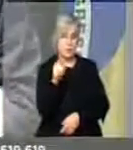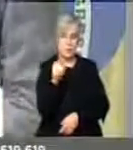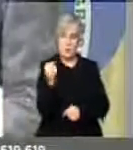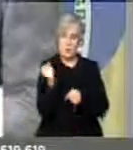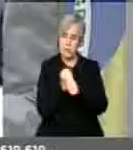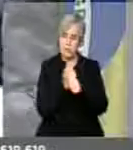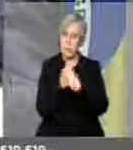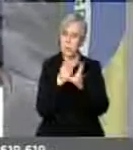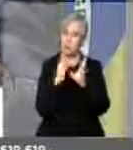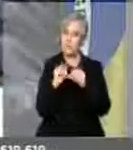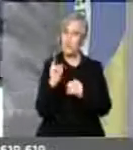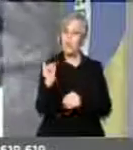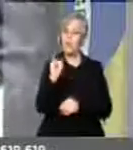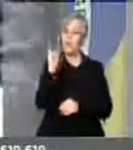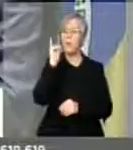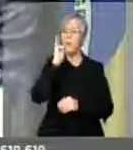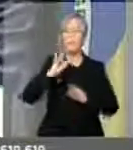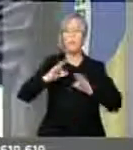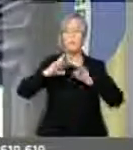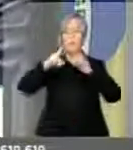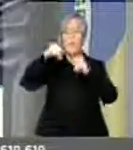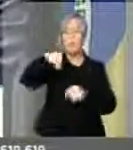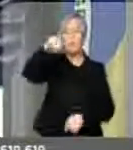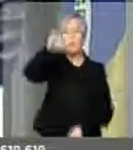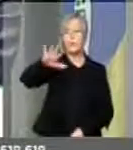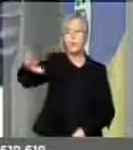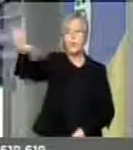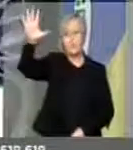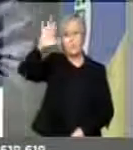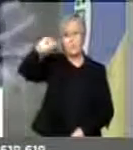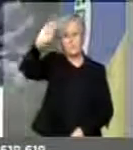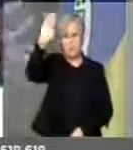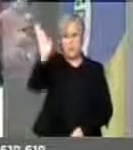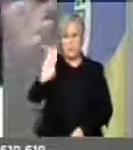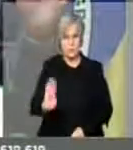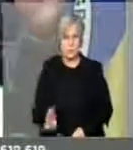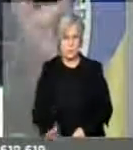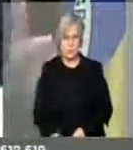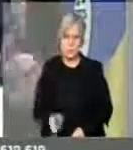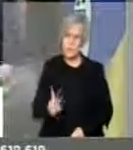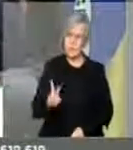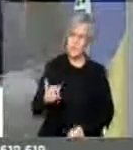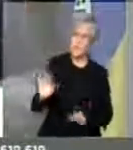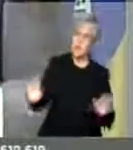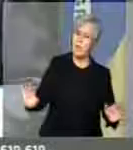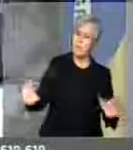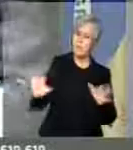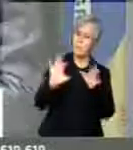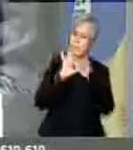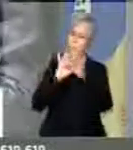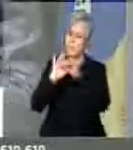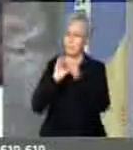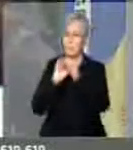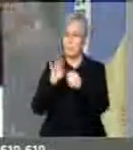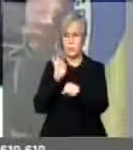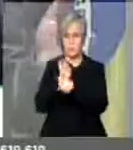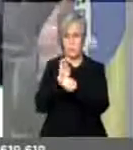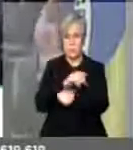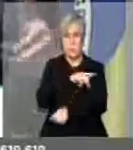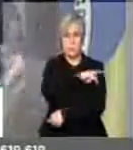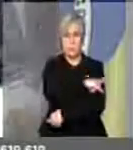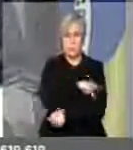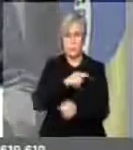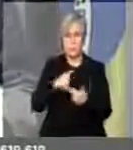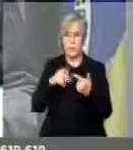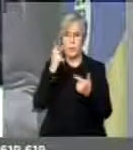muito importante para todo o Nordeste brasileiro, uma obra que iria integrar os estados do Piauí, do Ceará e